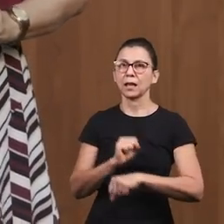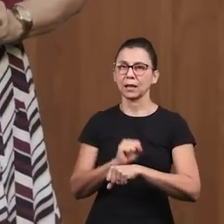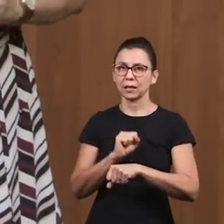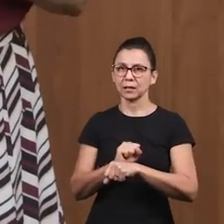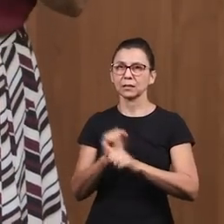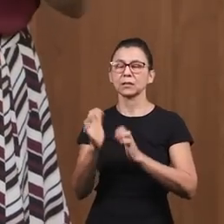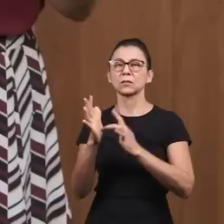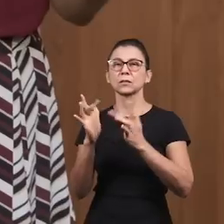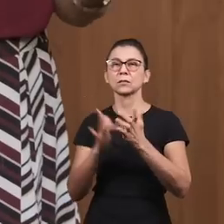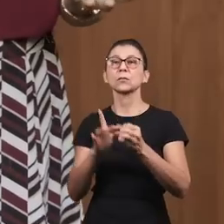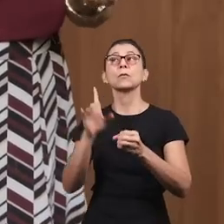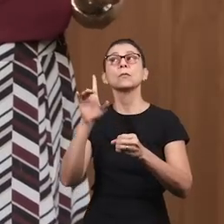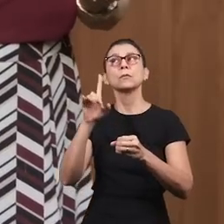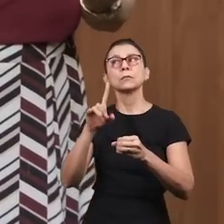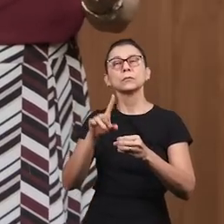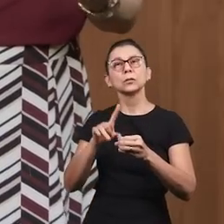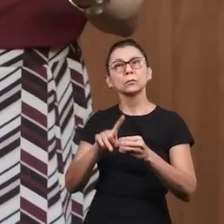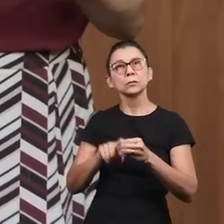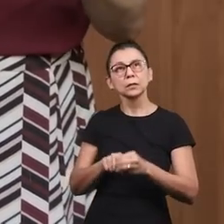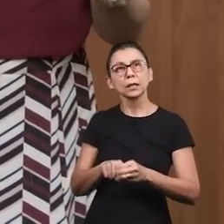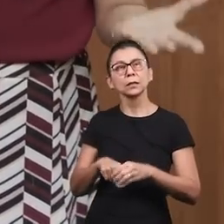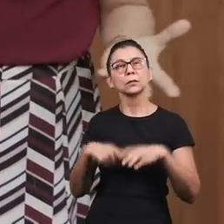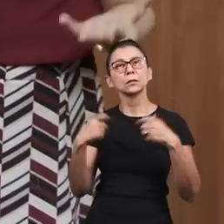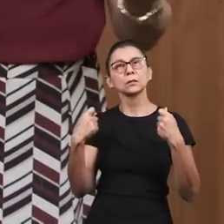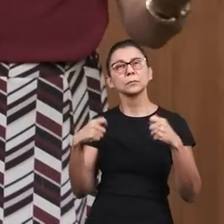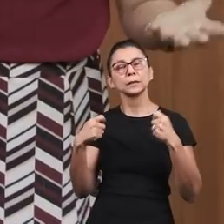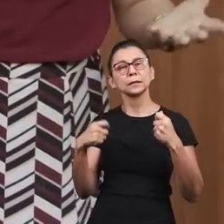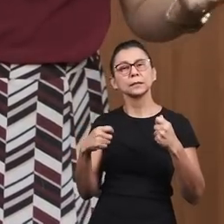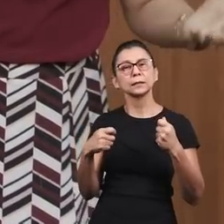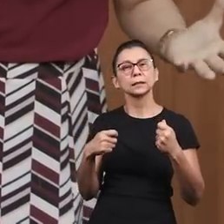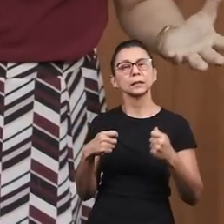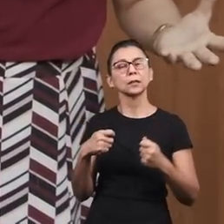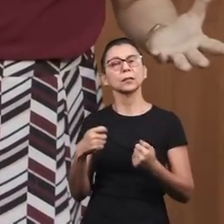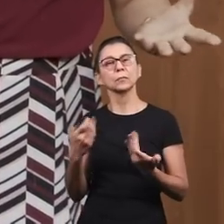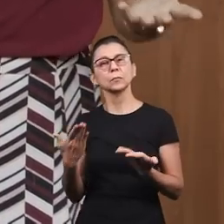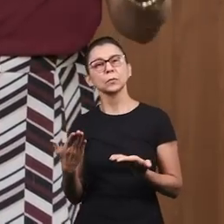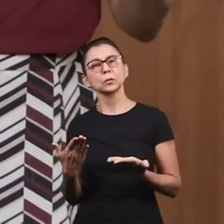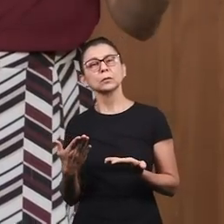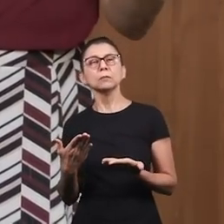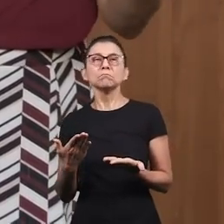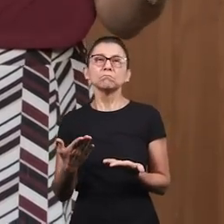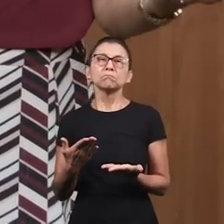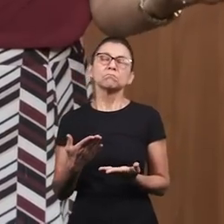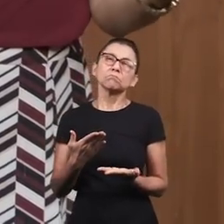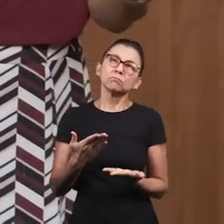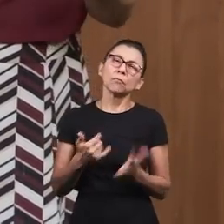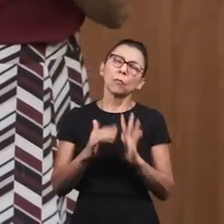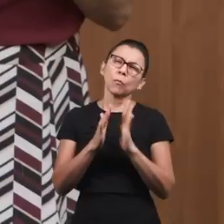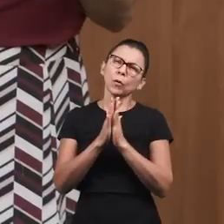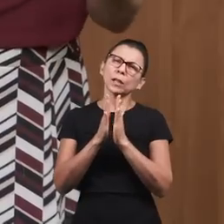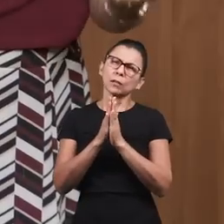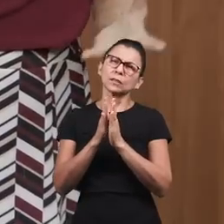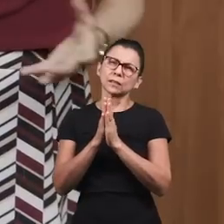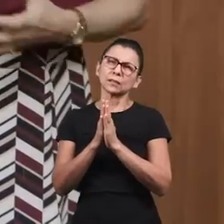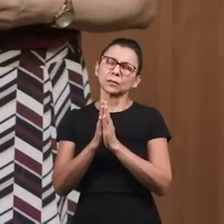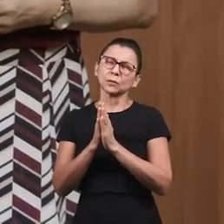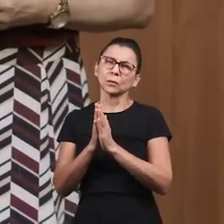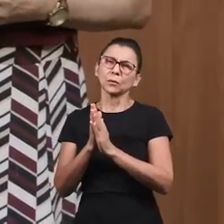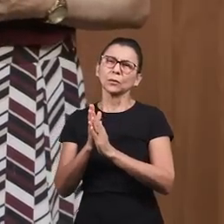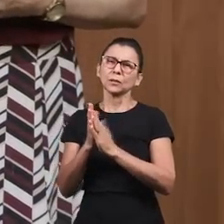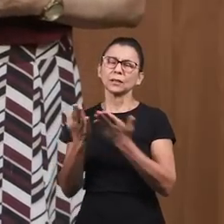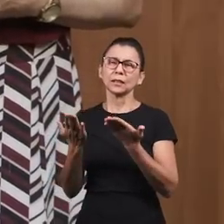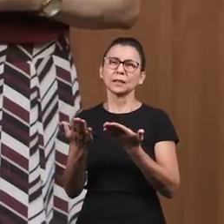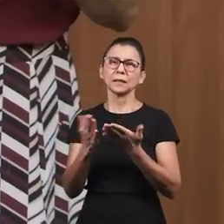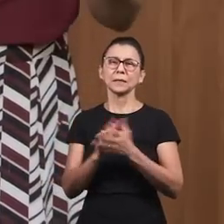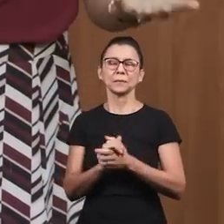voltar, nós temos que separar um tempo do nosso dia para fazer isso, para buscar o